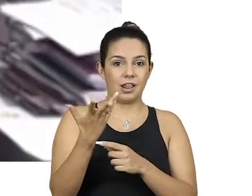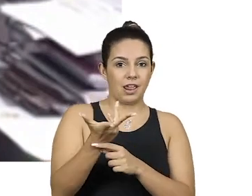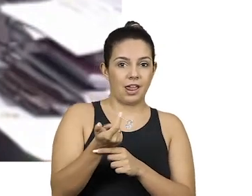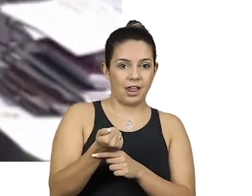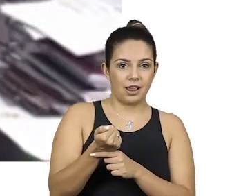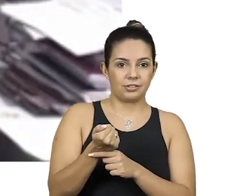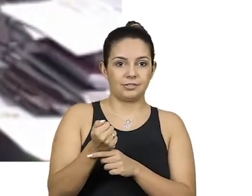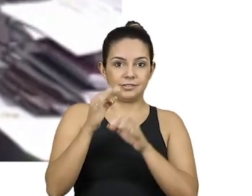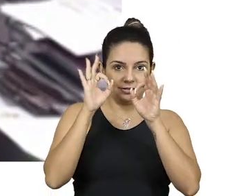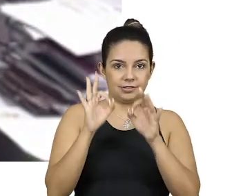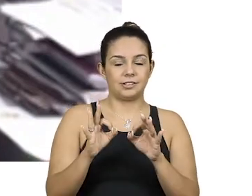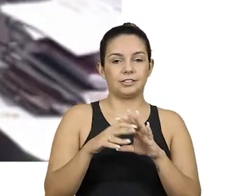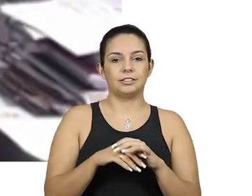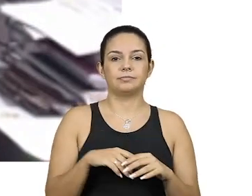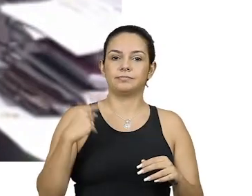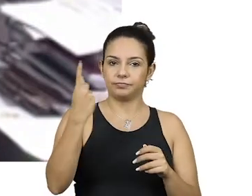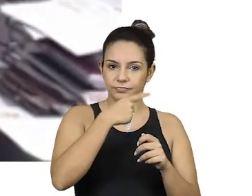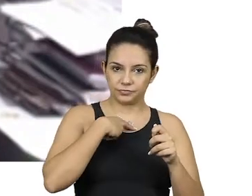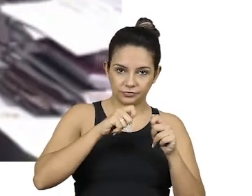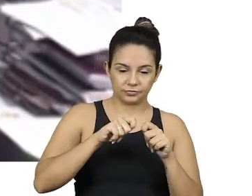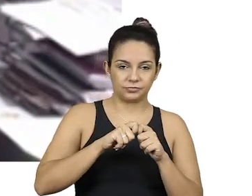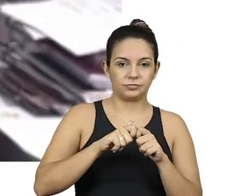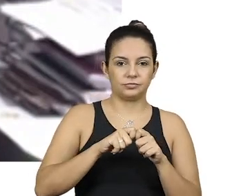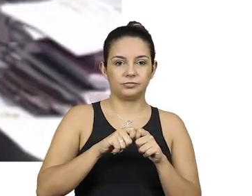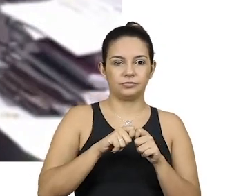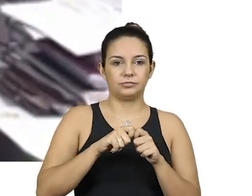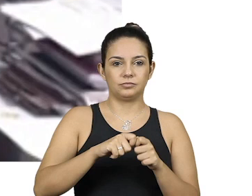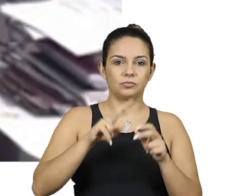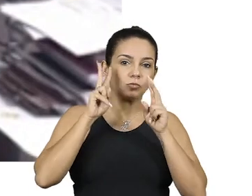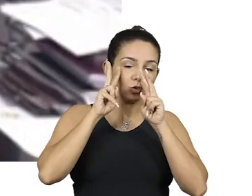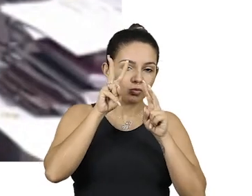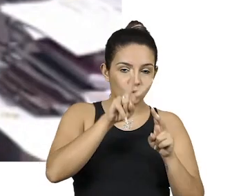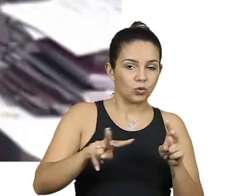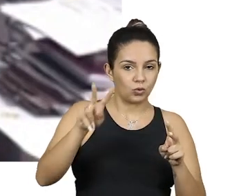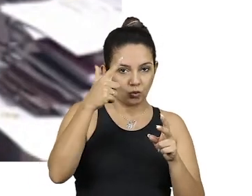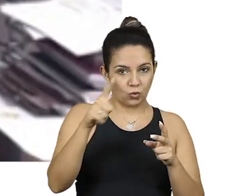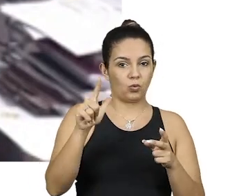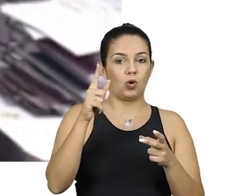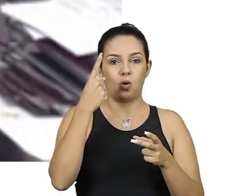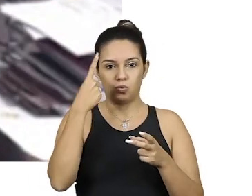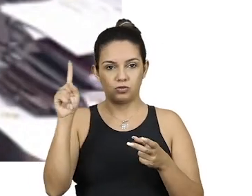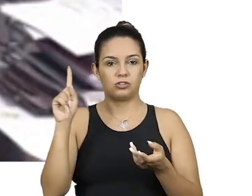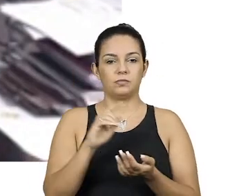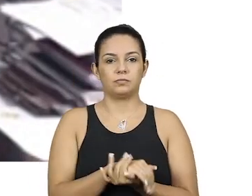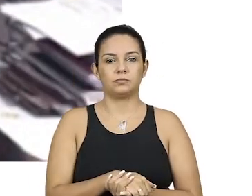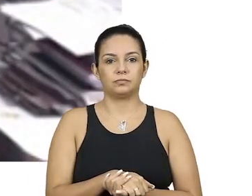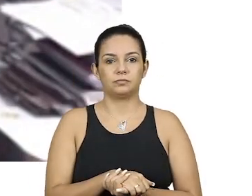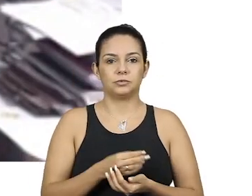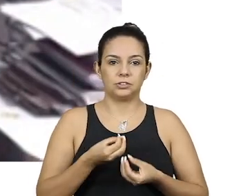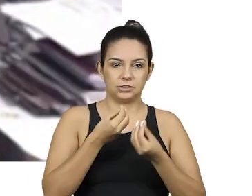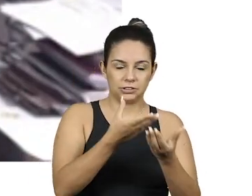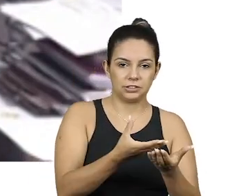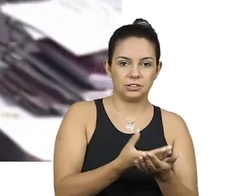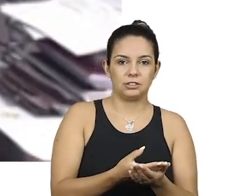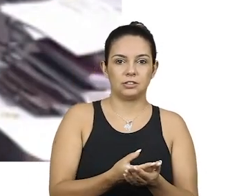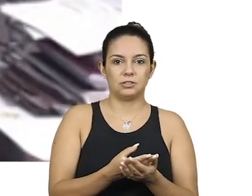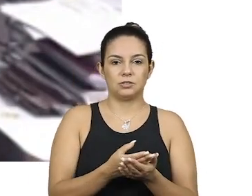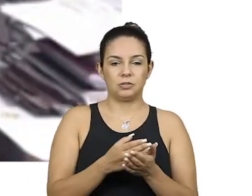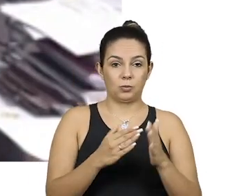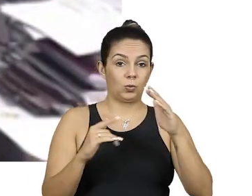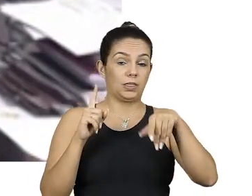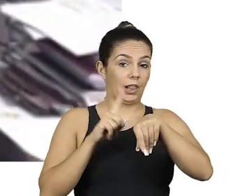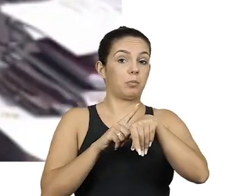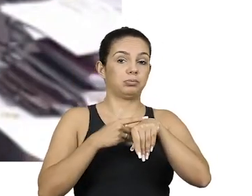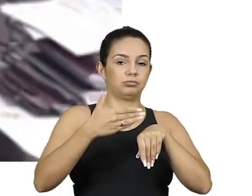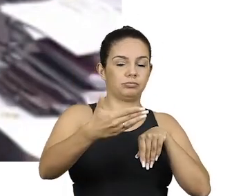arte de precisão. Então, estou fazendo essa revisão, a última, e entregarei no prazo.